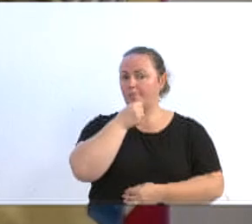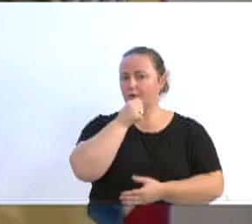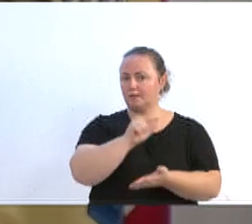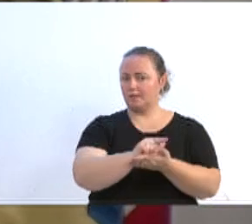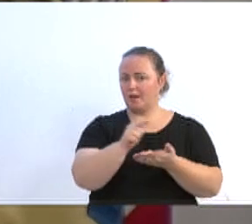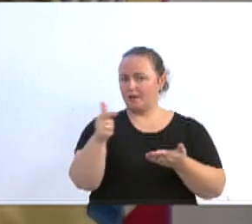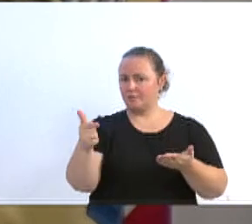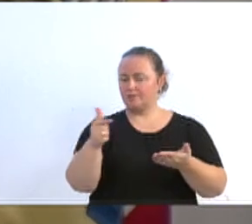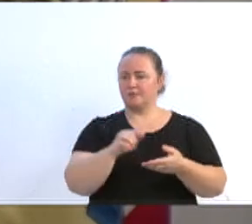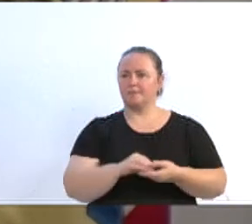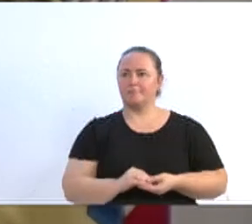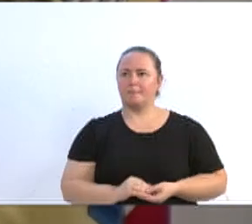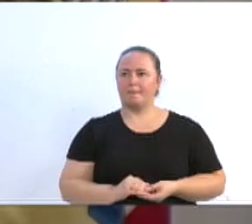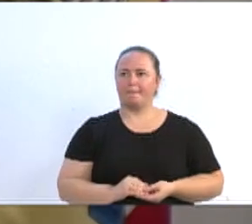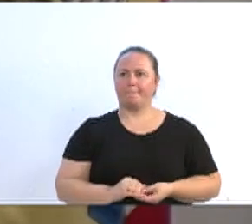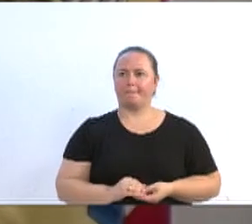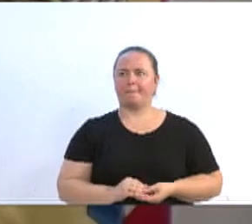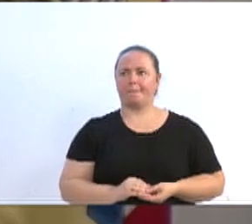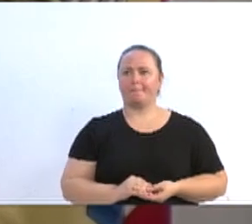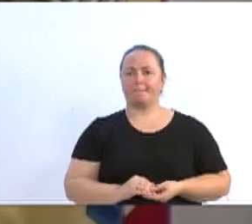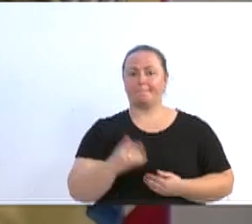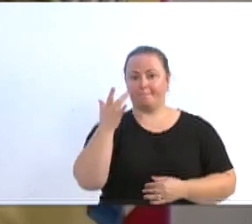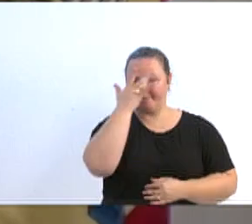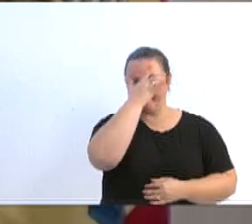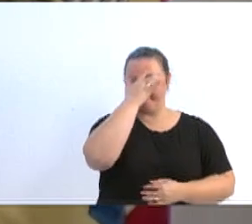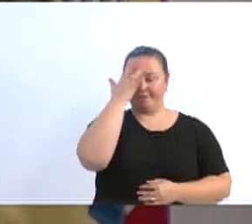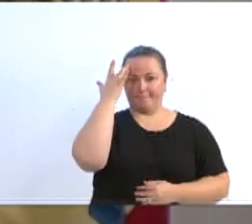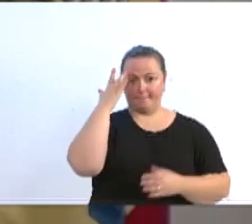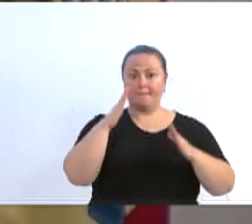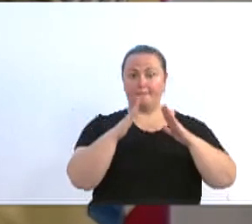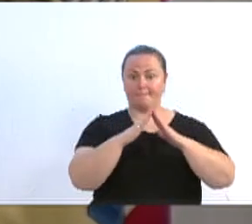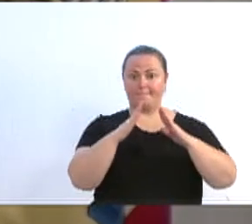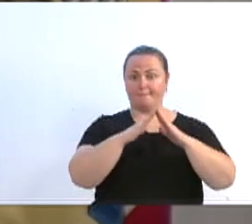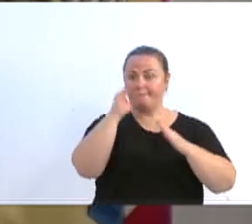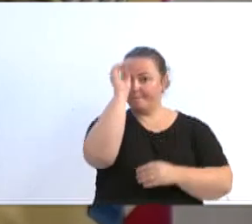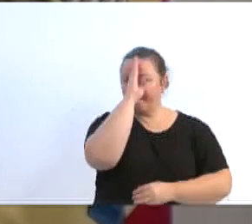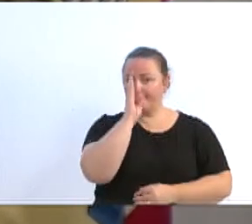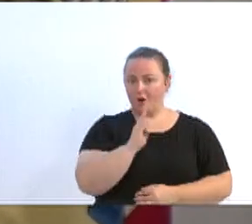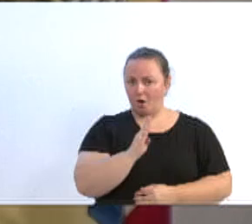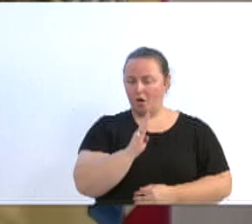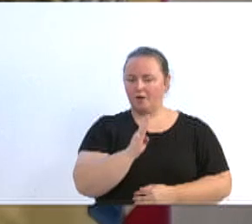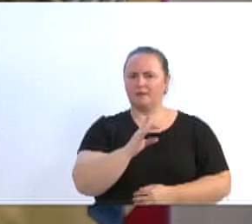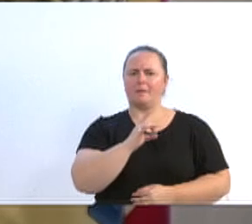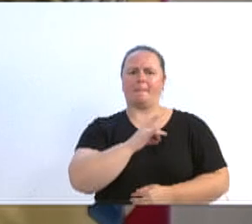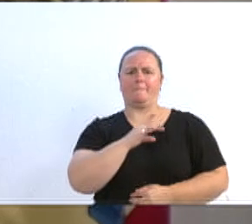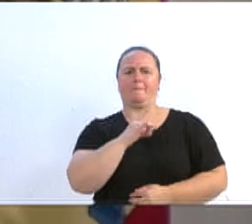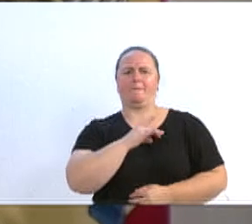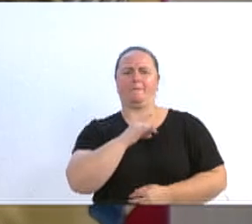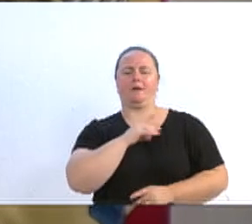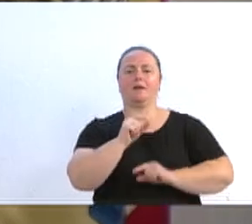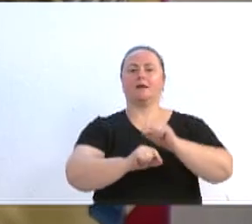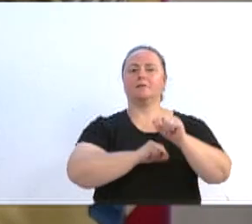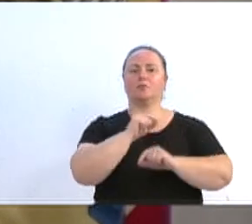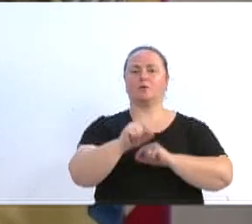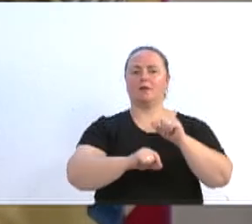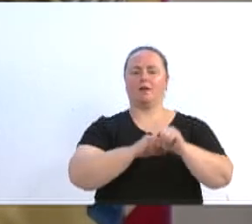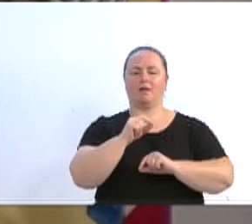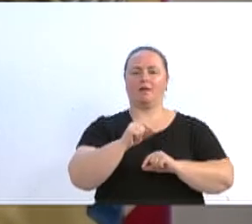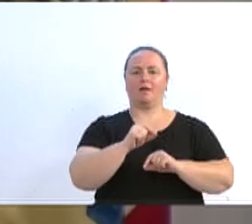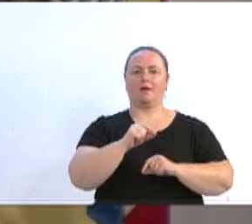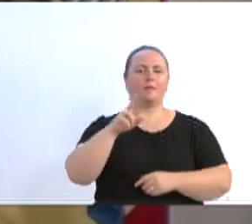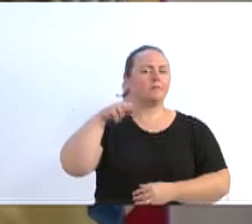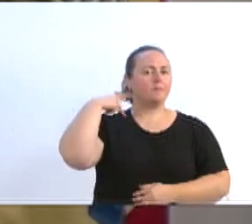que as pessoas daqui têm medo que o projeto de homogeneização política